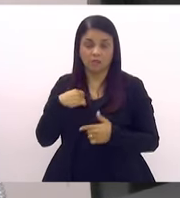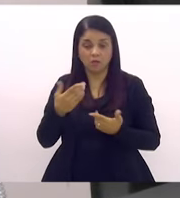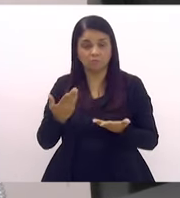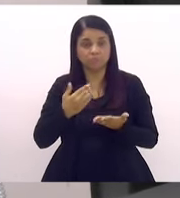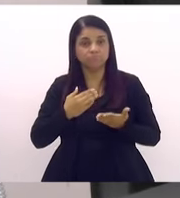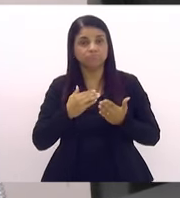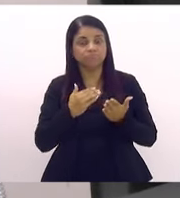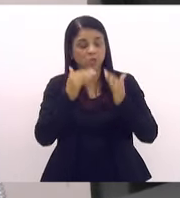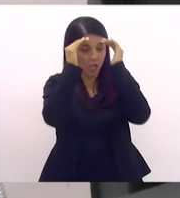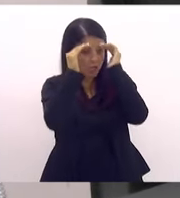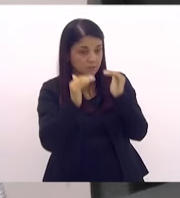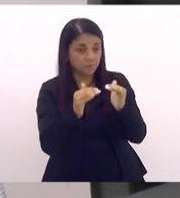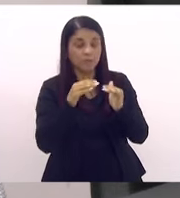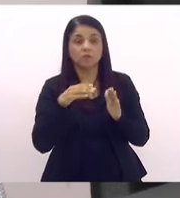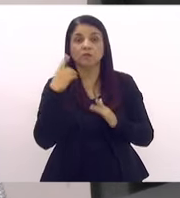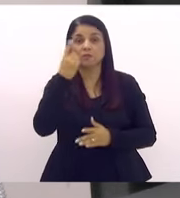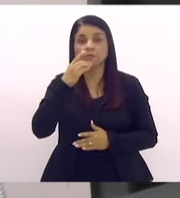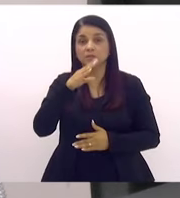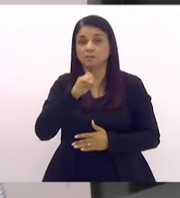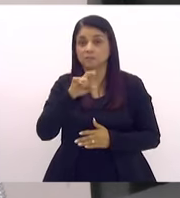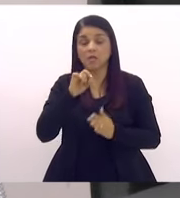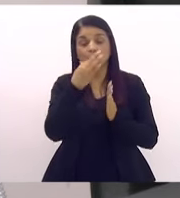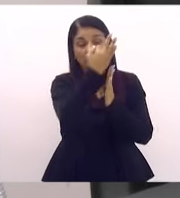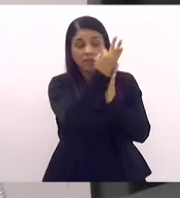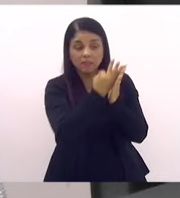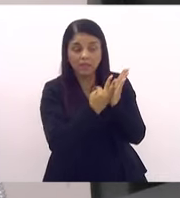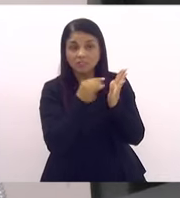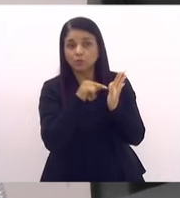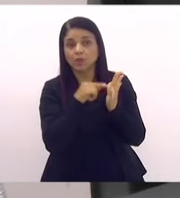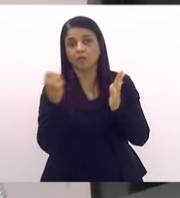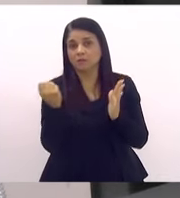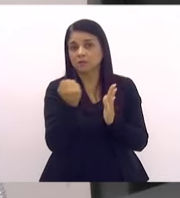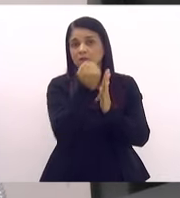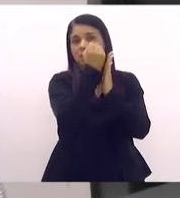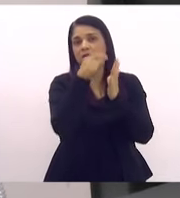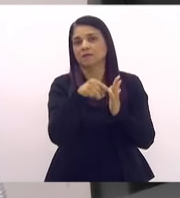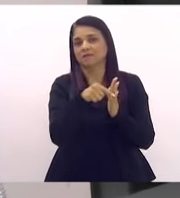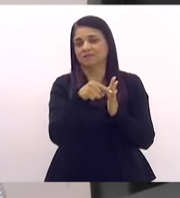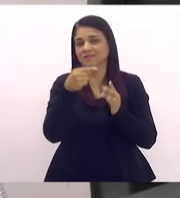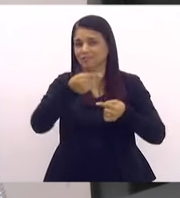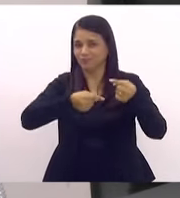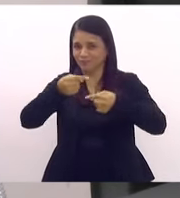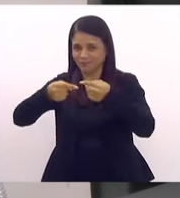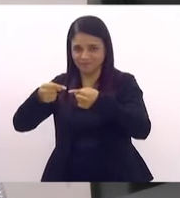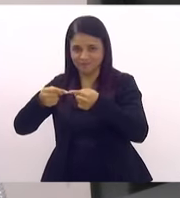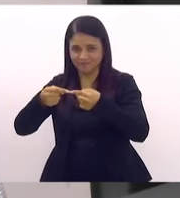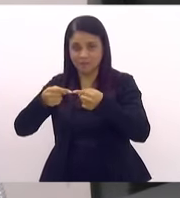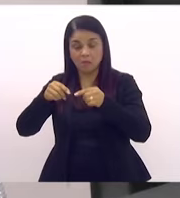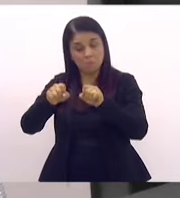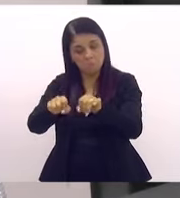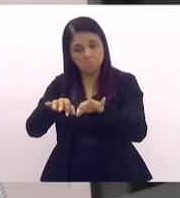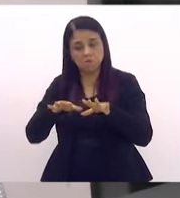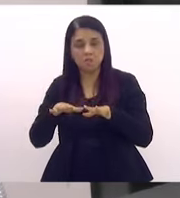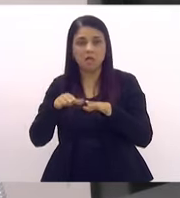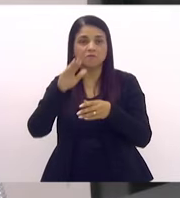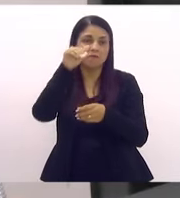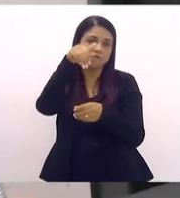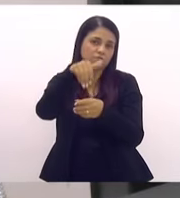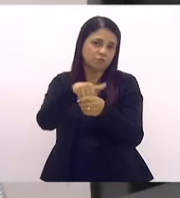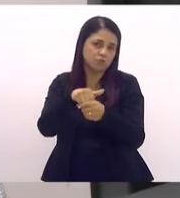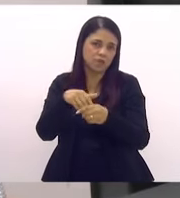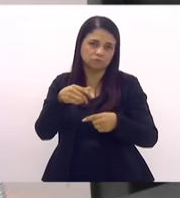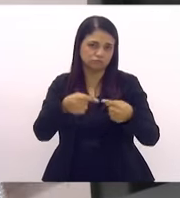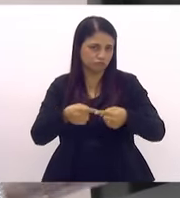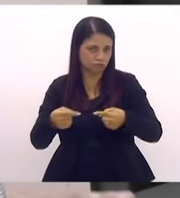deputada Célia, é sanear o texto para que o destaque dela seja pontual nesse cerne da discussão. Isso. E aí o plenário vai discutir. Vai, okay. Vai...